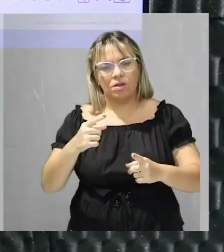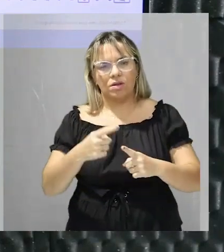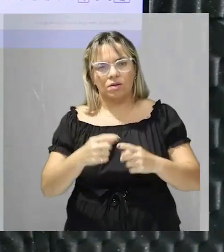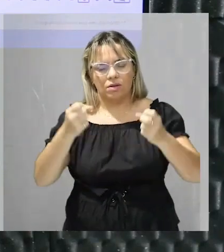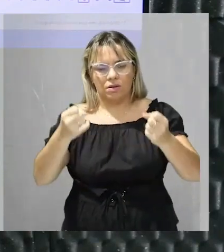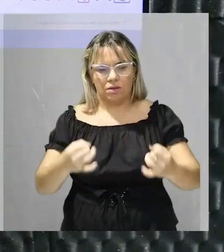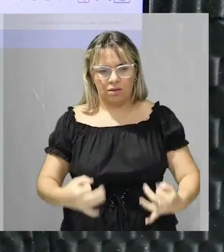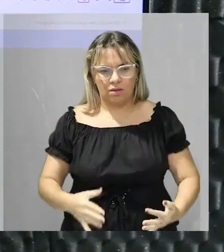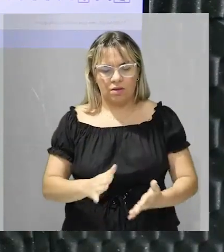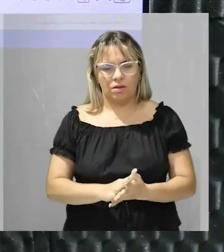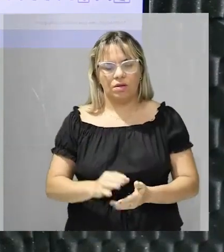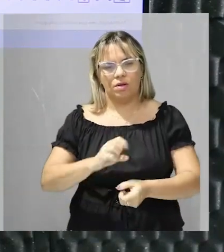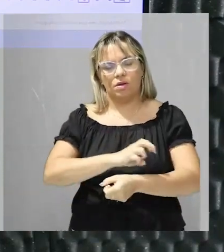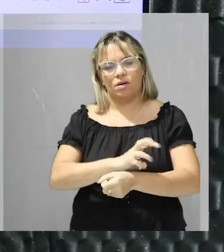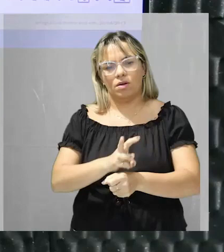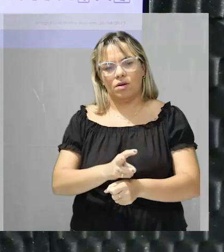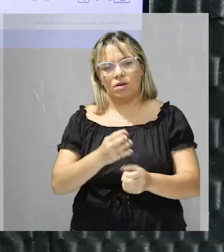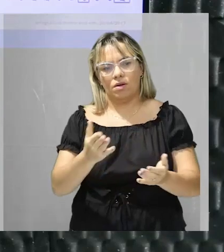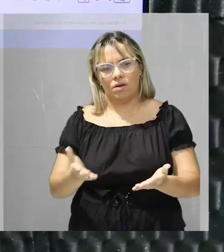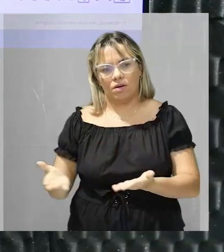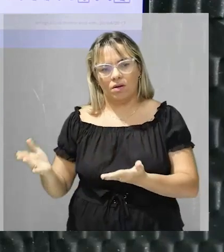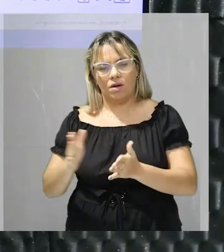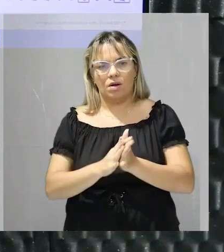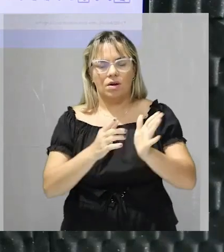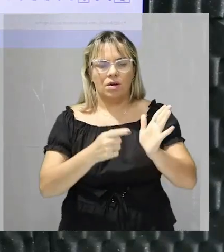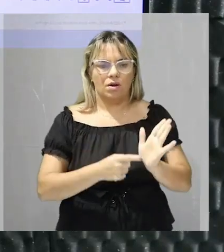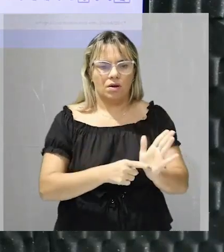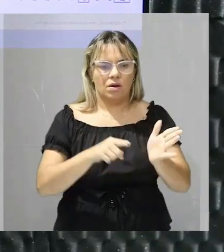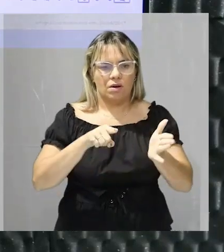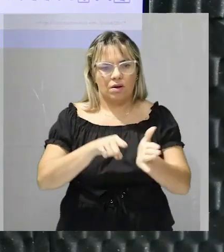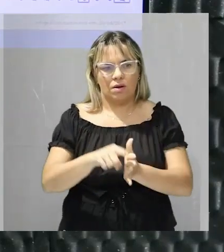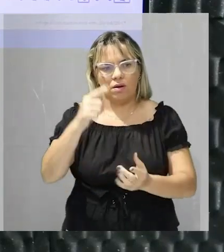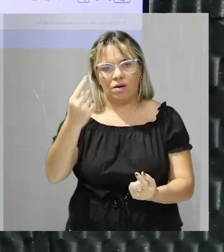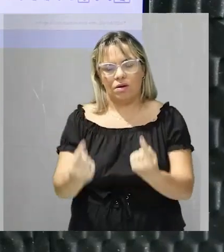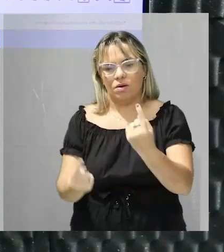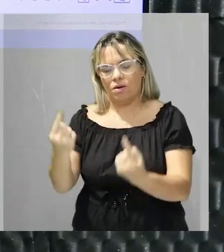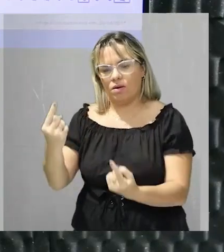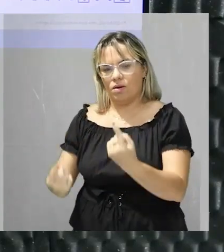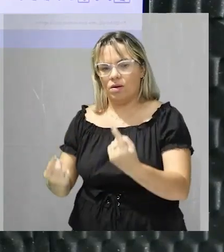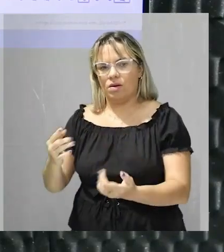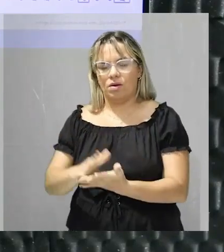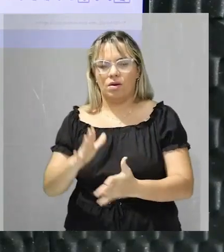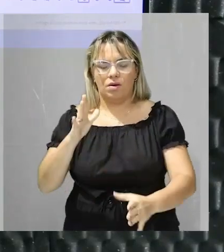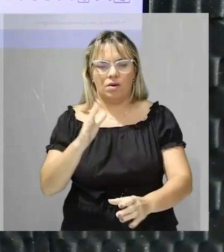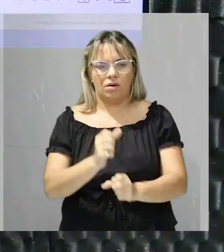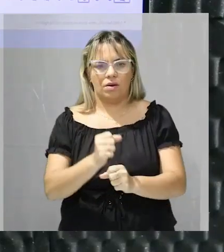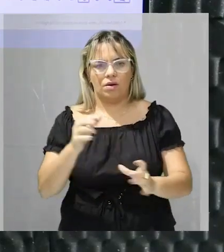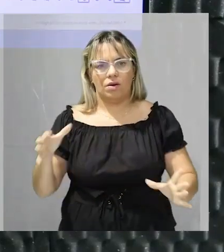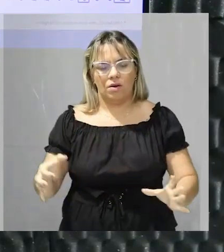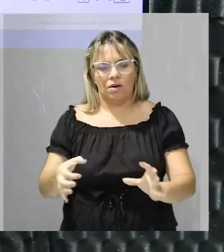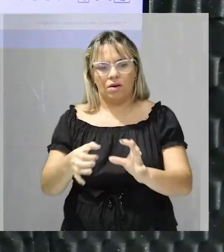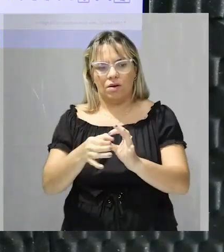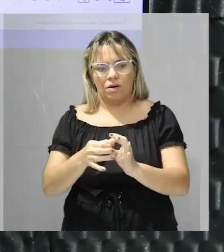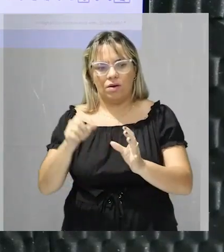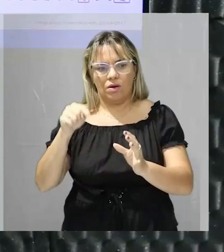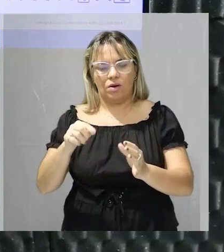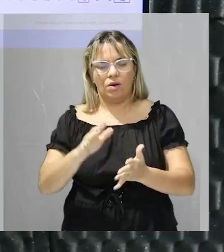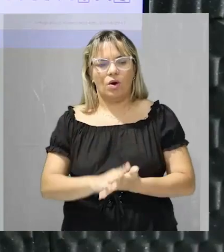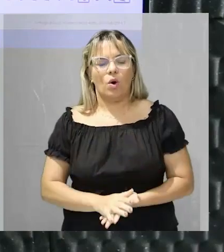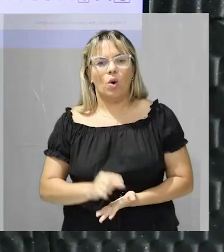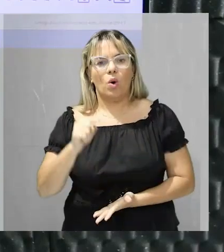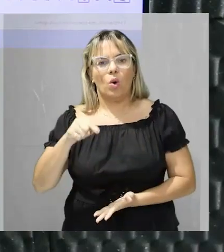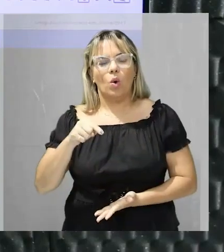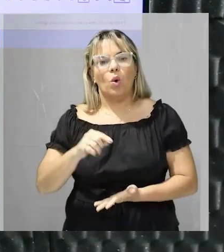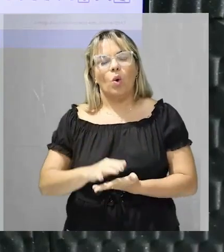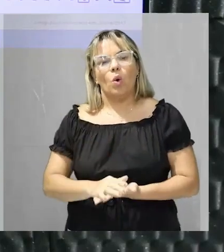o Ema Ela traz também questões nesse formato muito embora seja de estatística mas o cálculo associado é envolvendo o número real no caso aqui